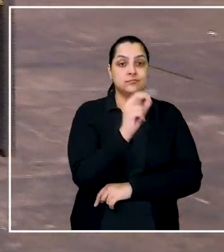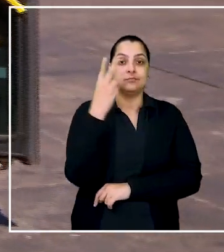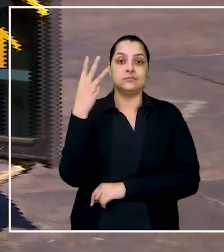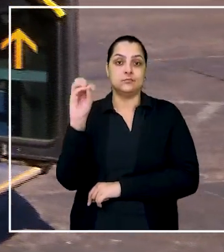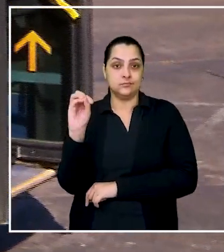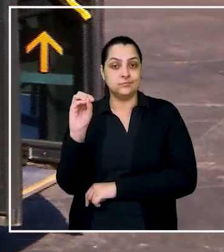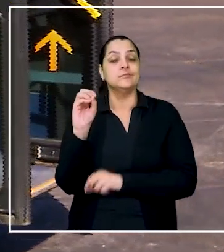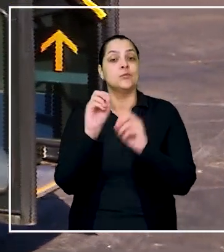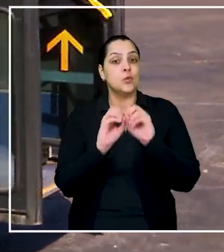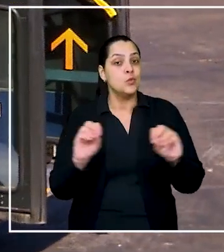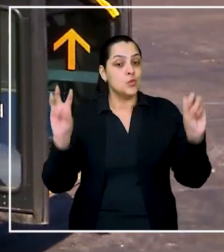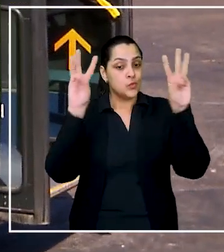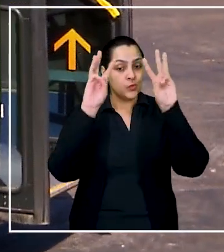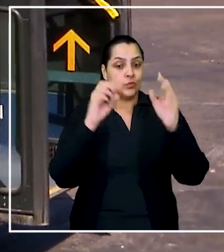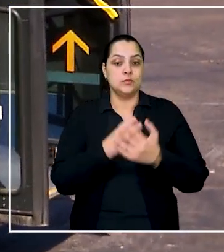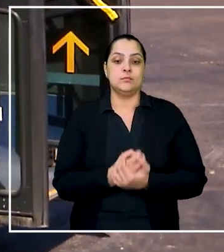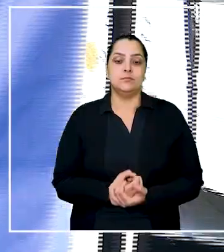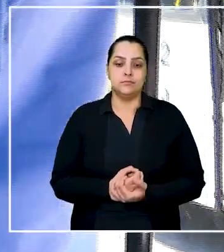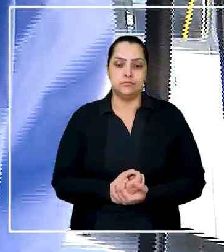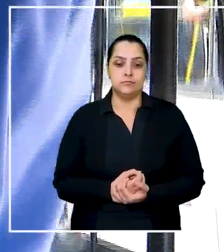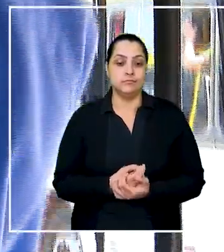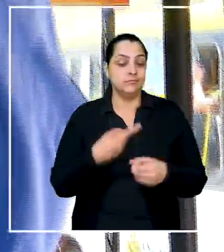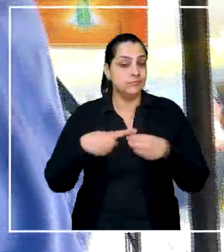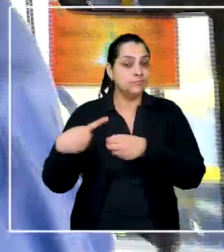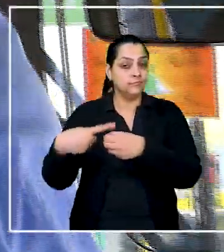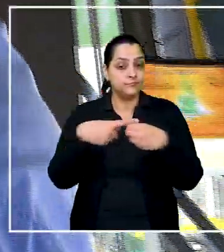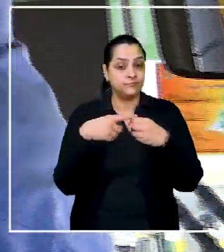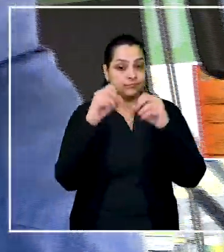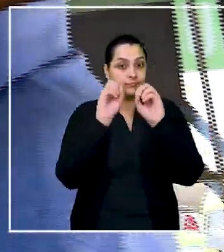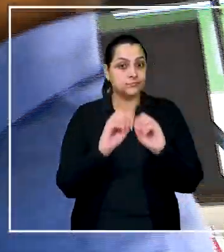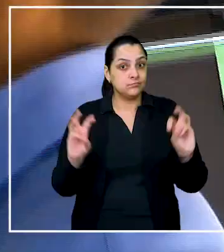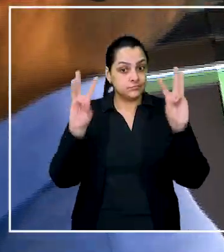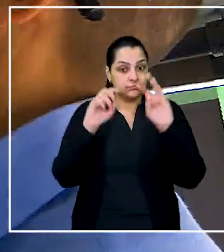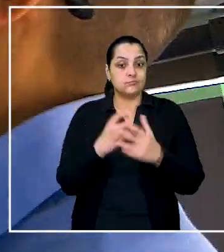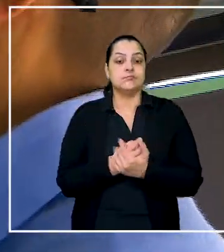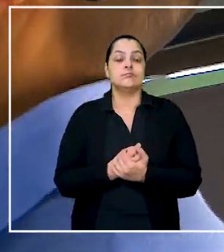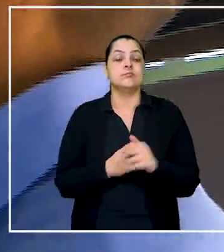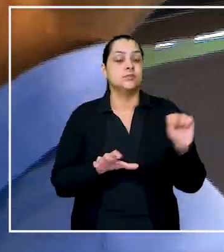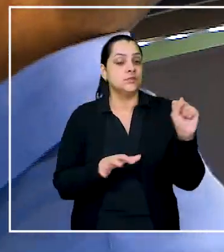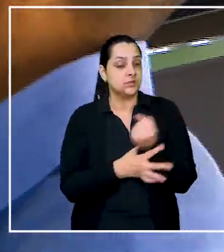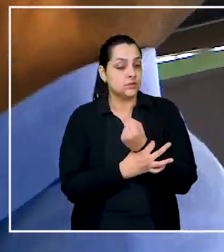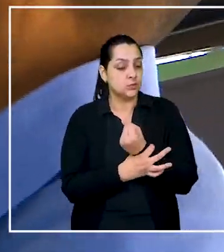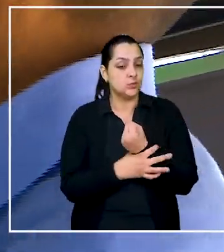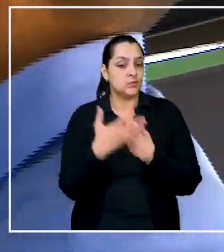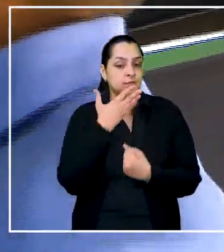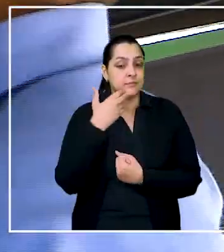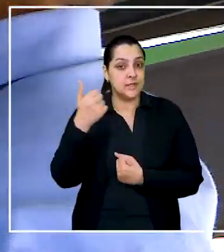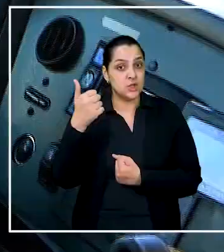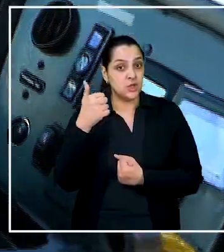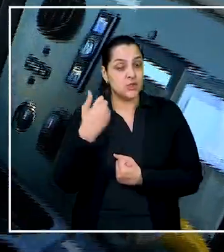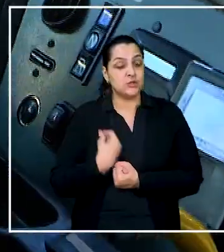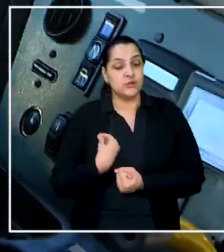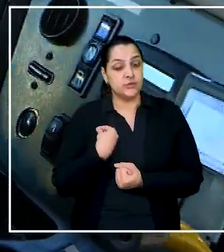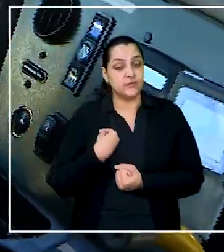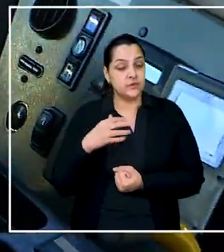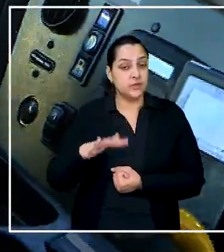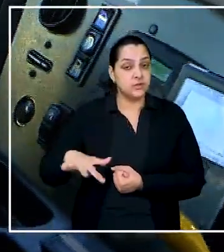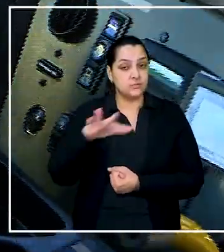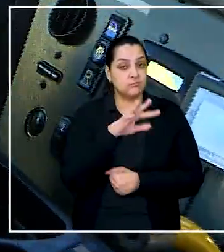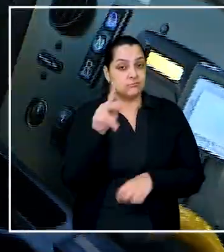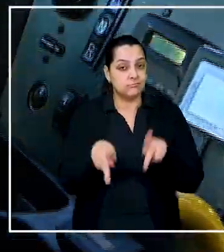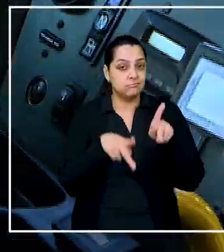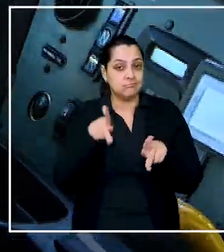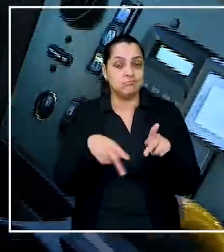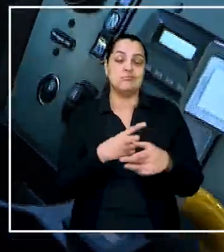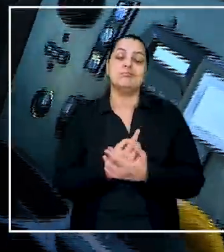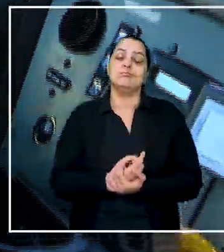2030, da Organização das Nações Unidas, no quesito cidades mais sustentáveis, seguras e com melhores condições de vida para